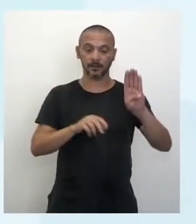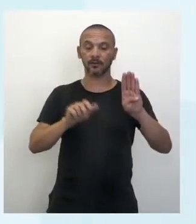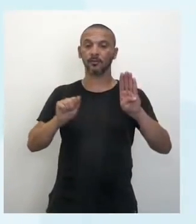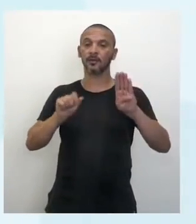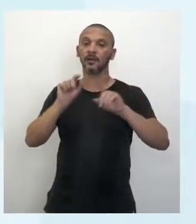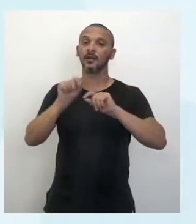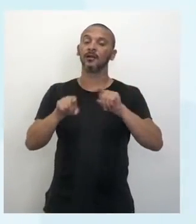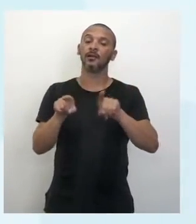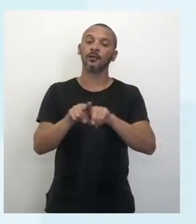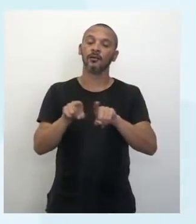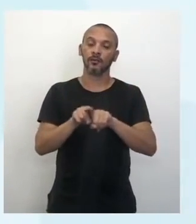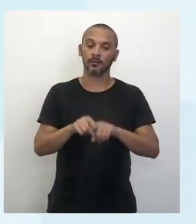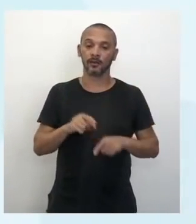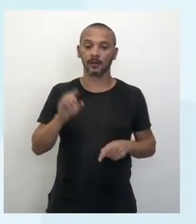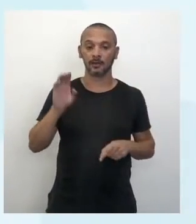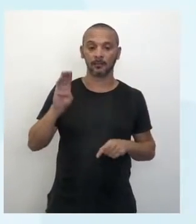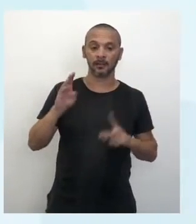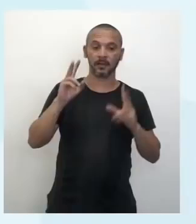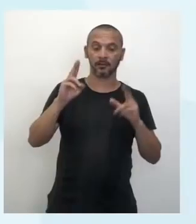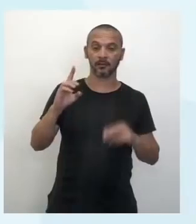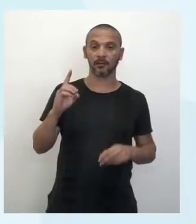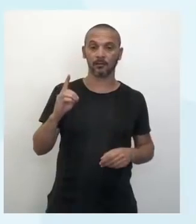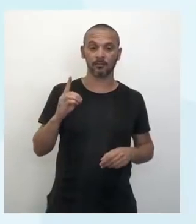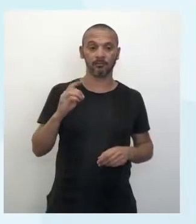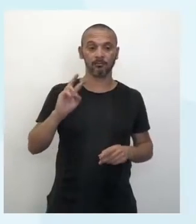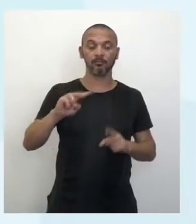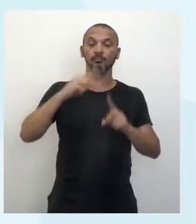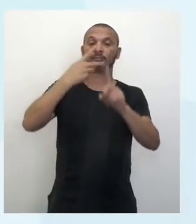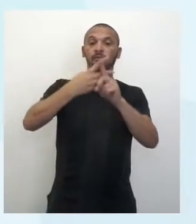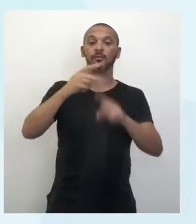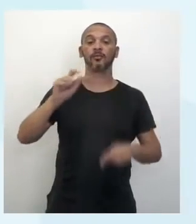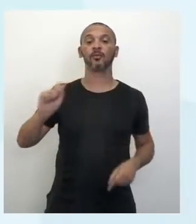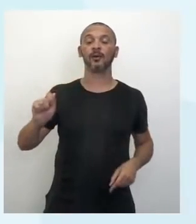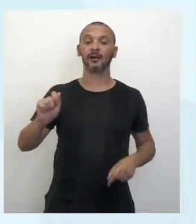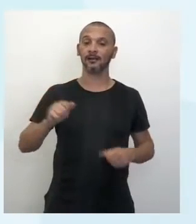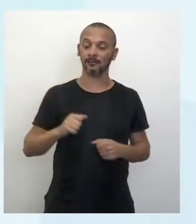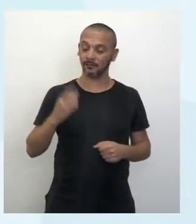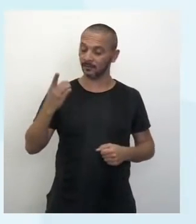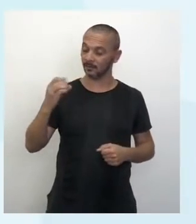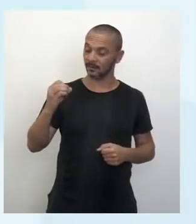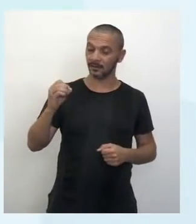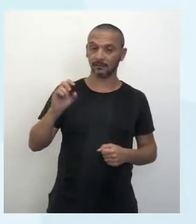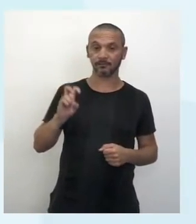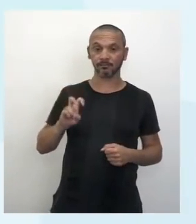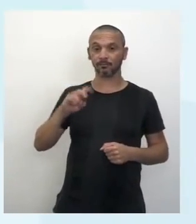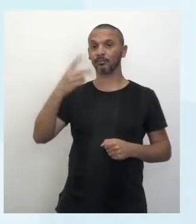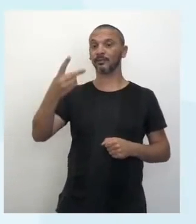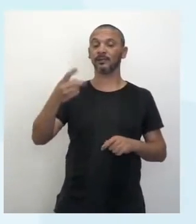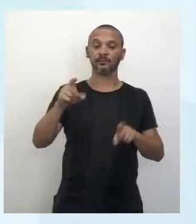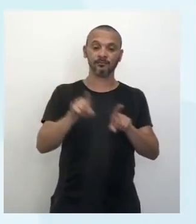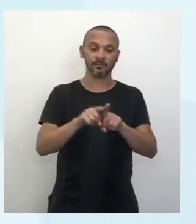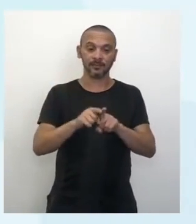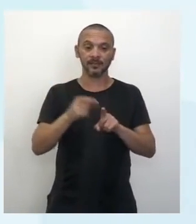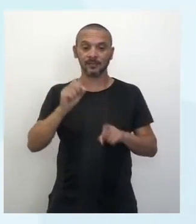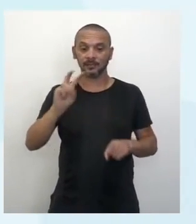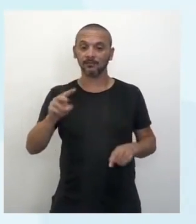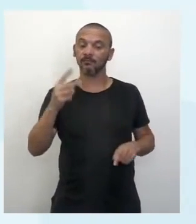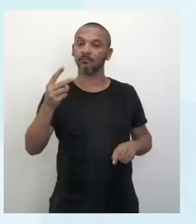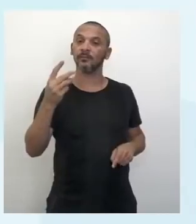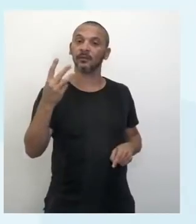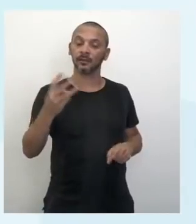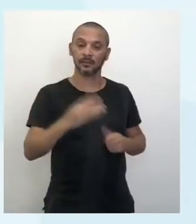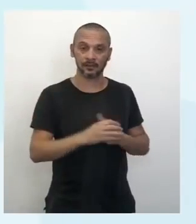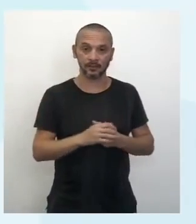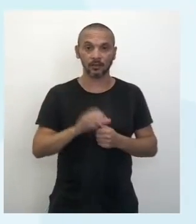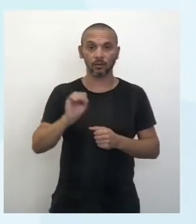gente tá vendo que o B, ele é o dobro do A. Veja, 10 é o dobro de 5, o 6 é o dobro de 3